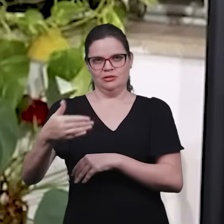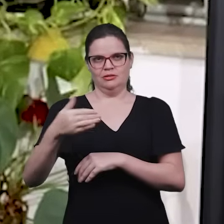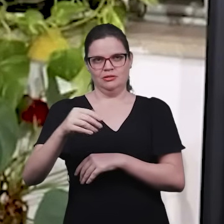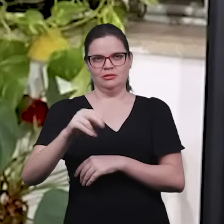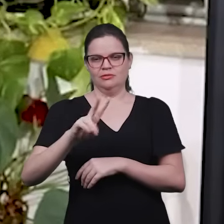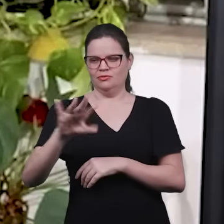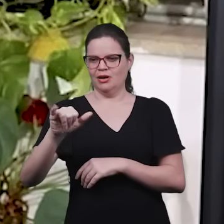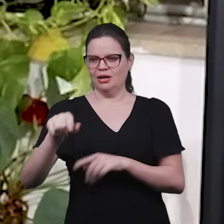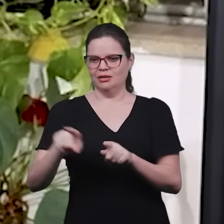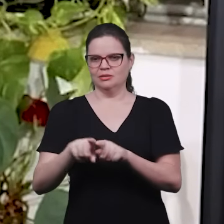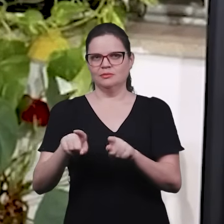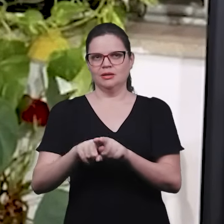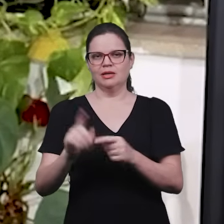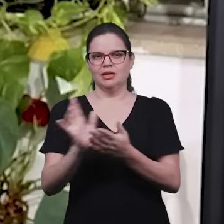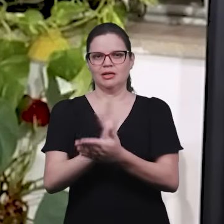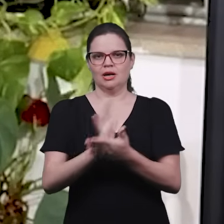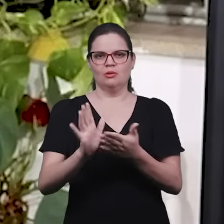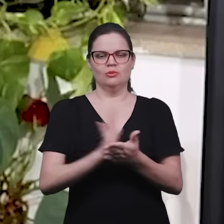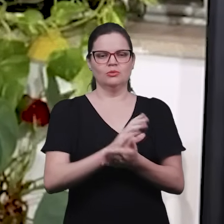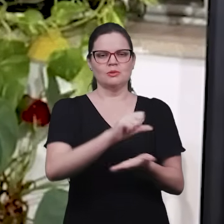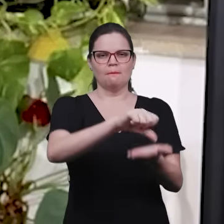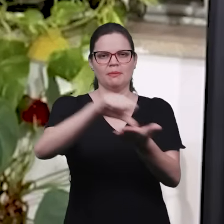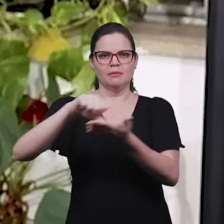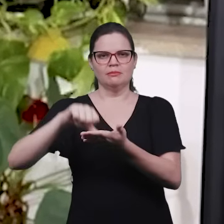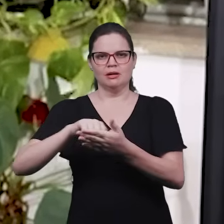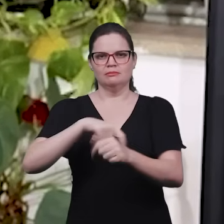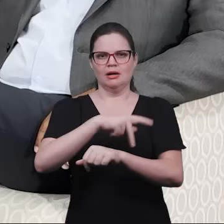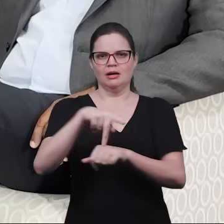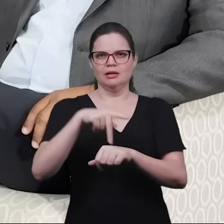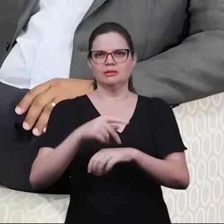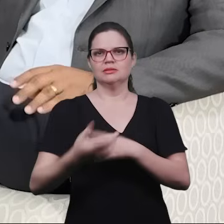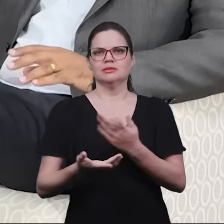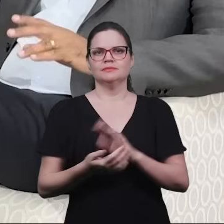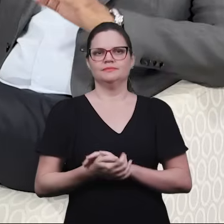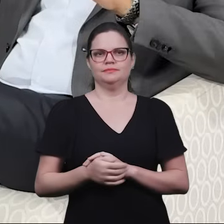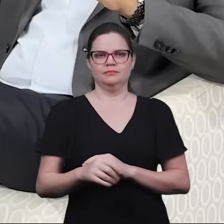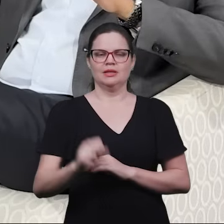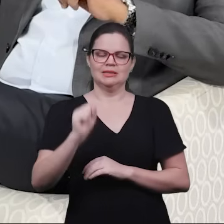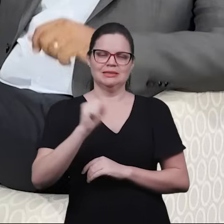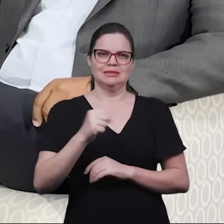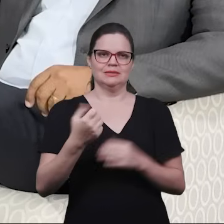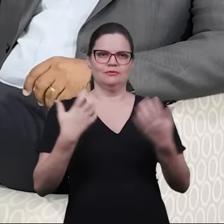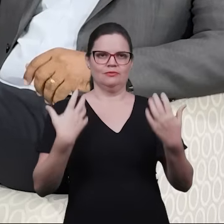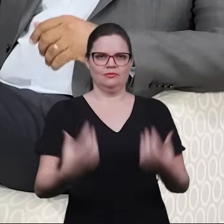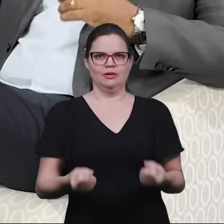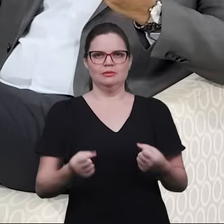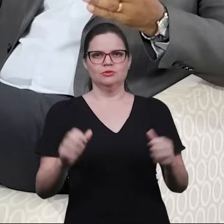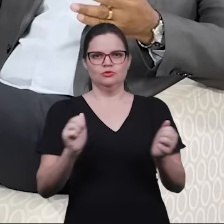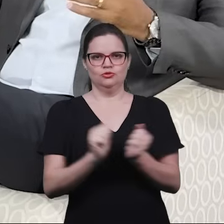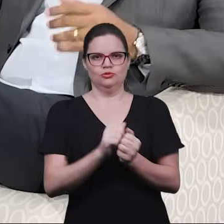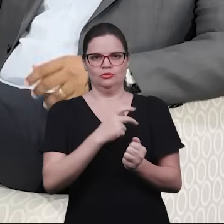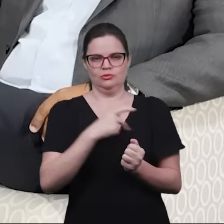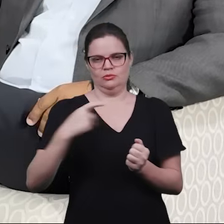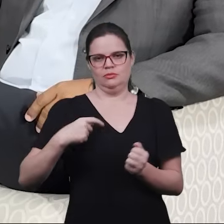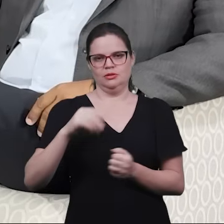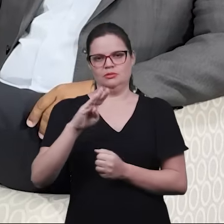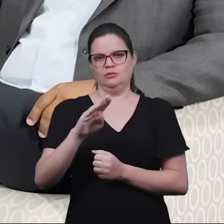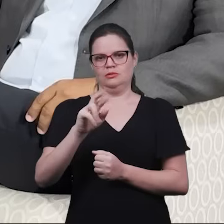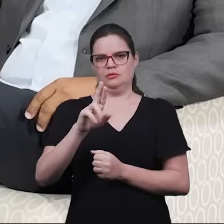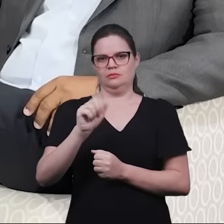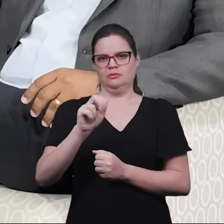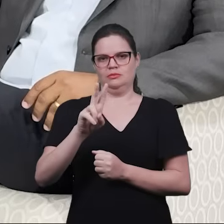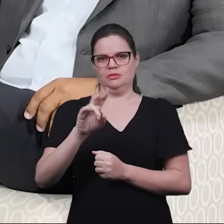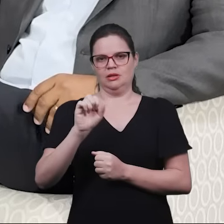viagem agora, eu acho, por esses dias, a alguns países. Quais são mesmo? Nós iremos viajar juntamente com o pastor